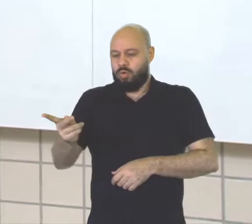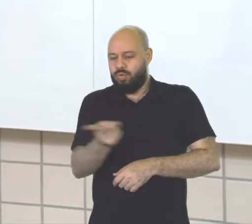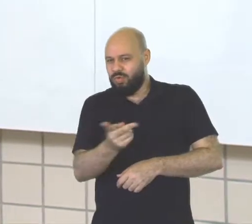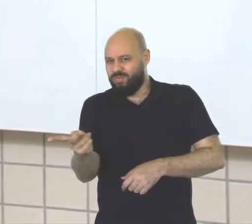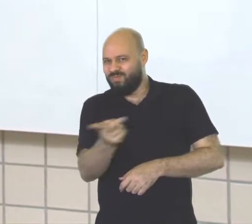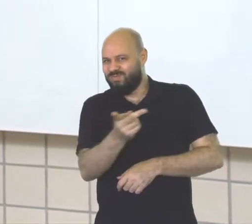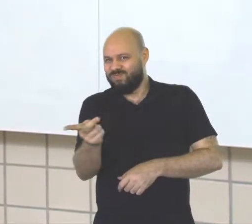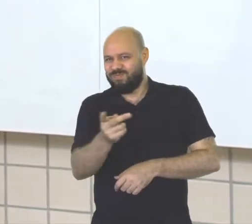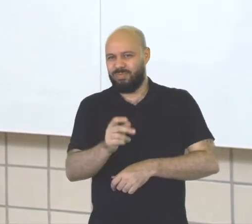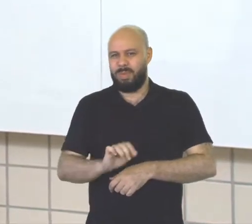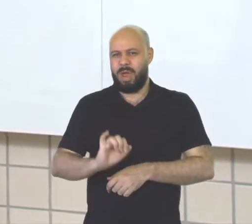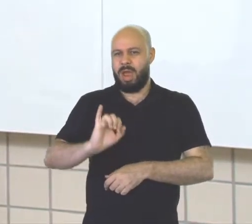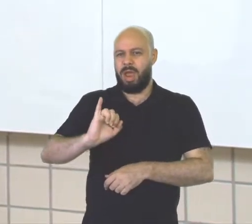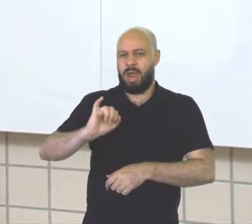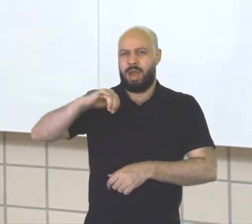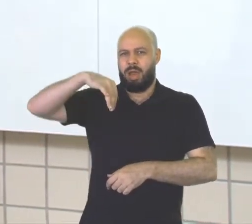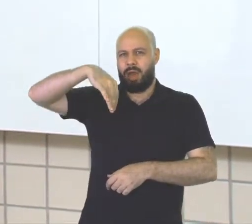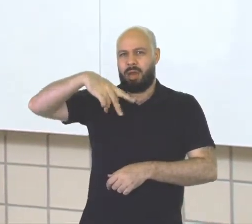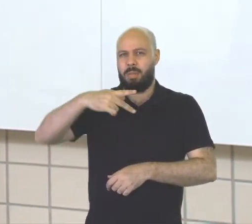important,